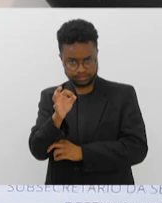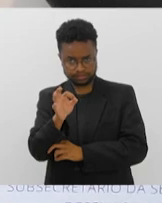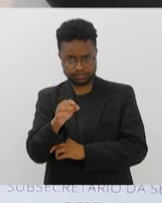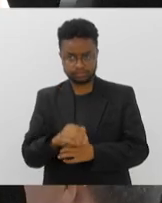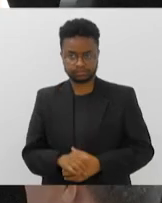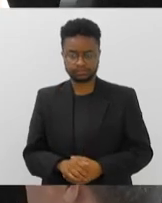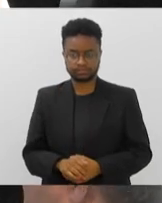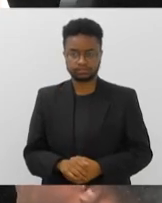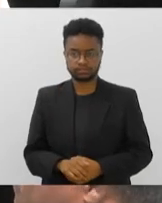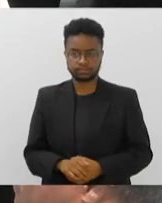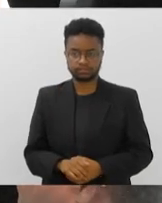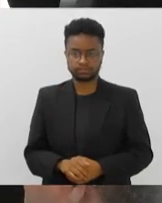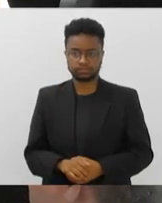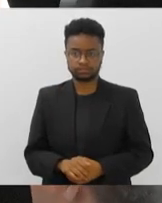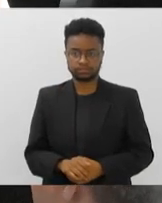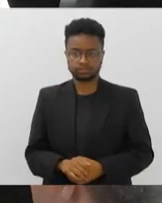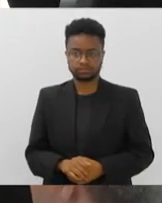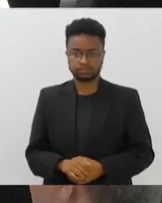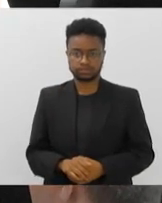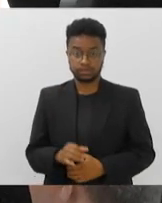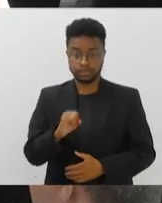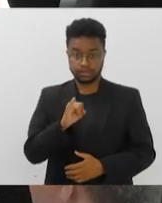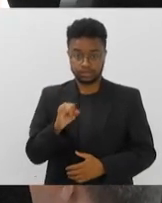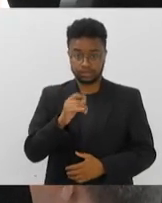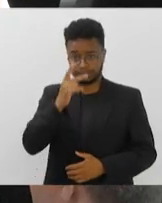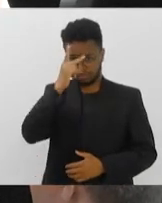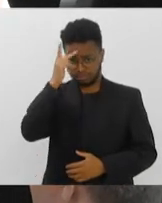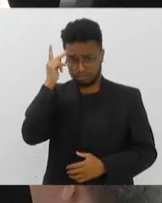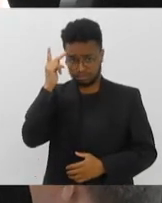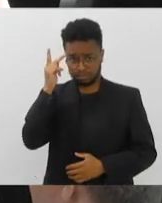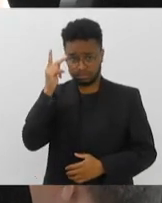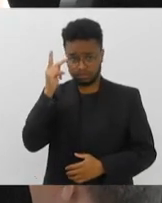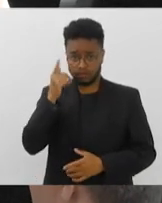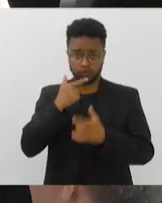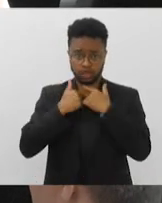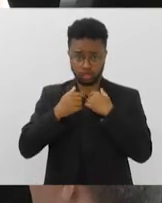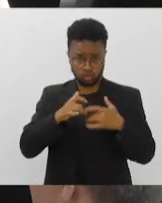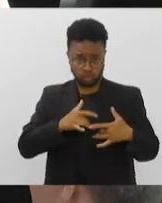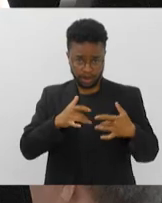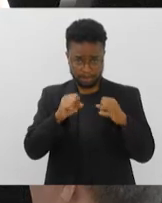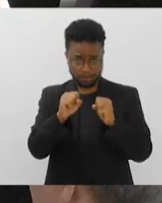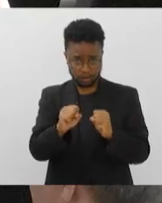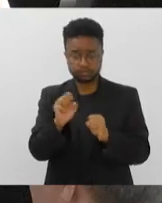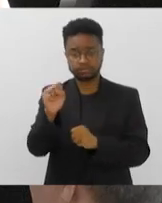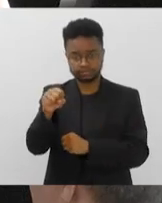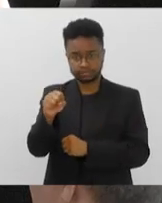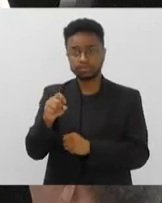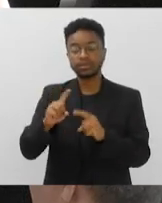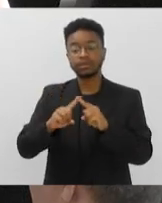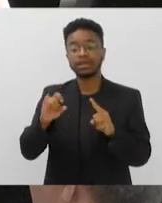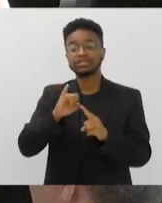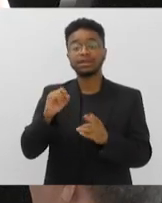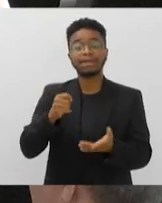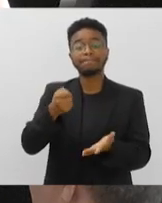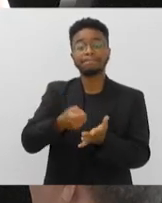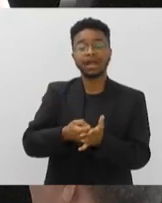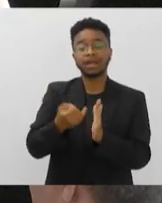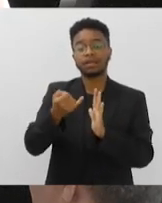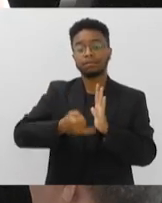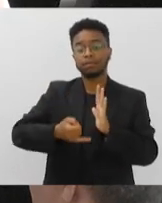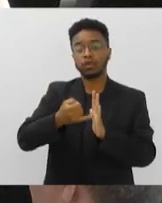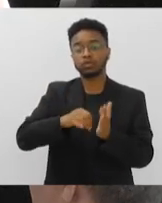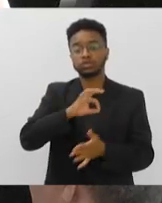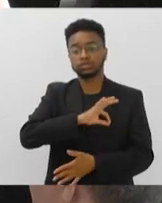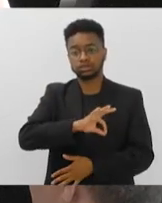Eh uma uma pessoa física também pode fazer sua doação mas se ela paga o imposto de renda